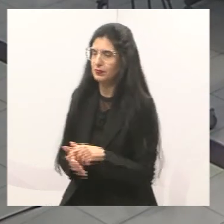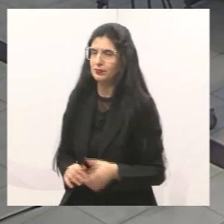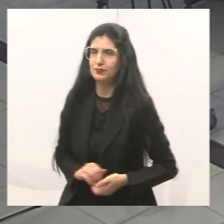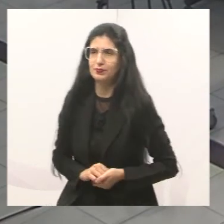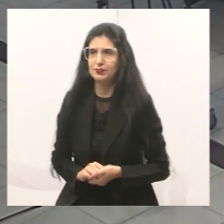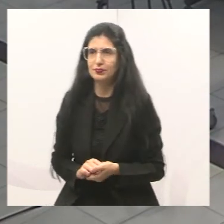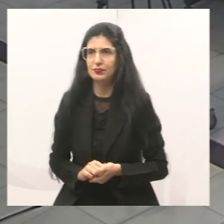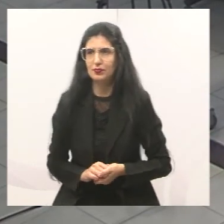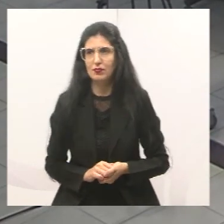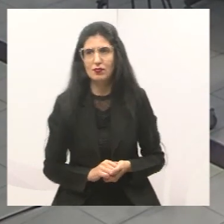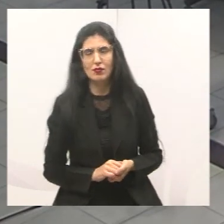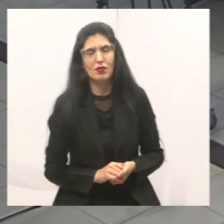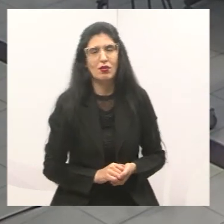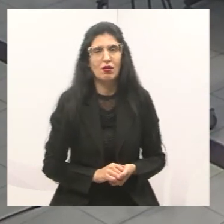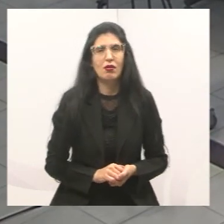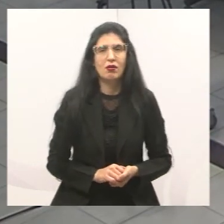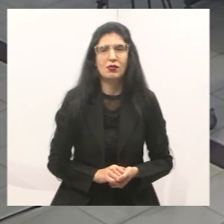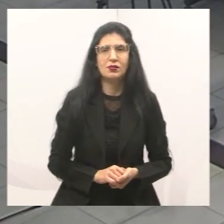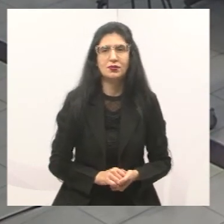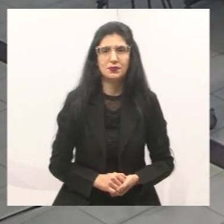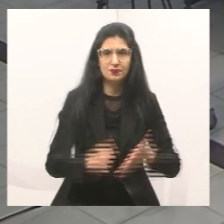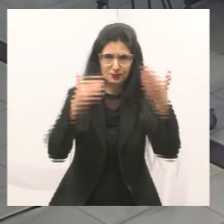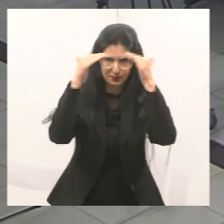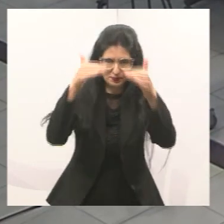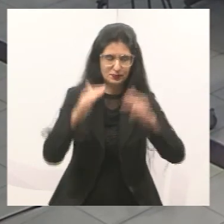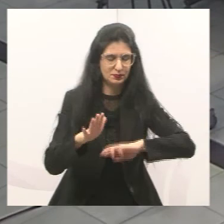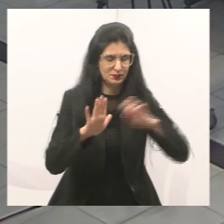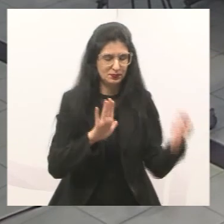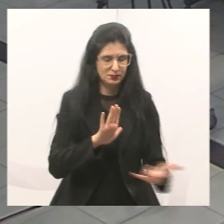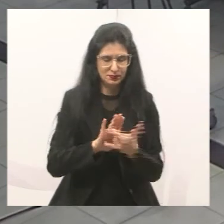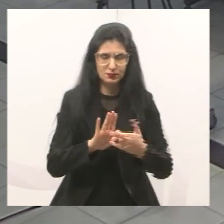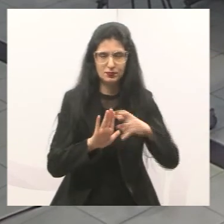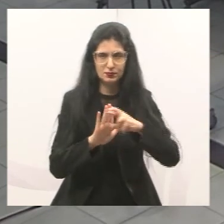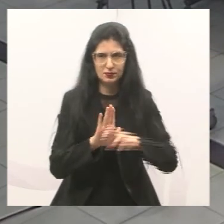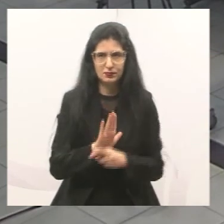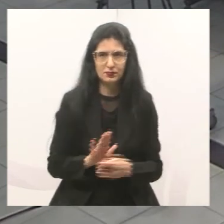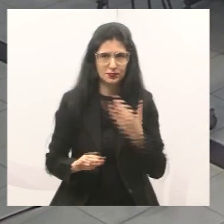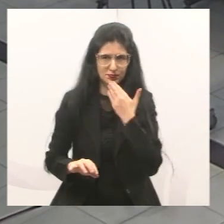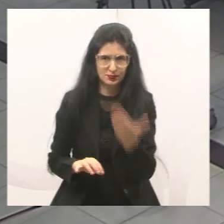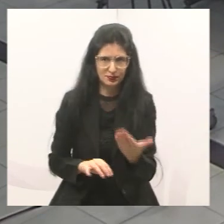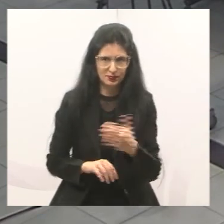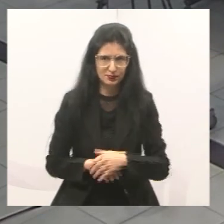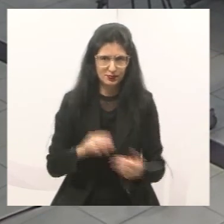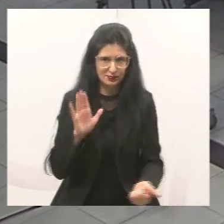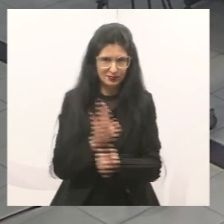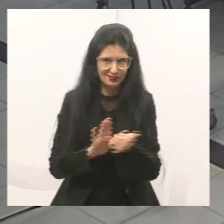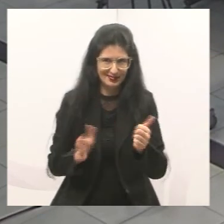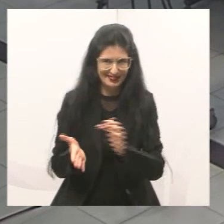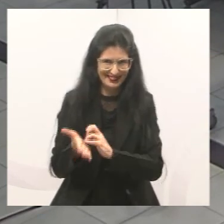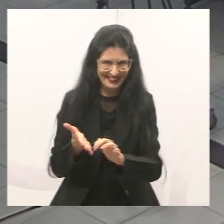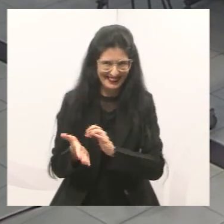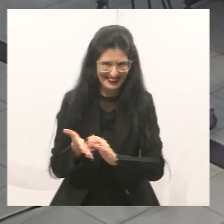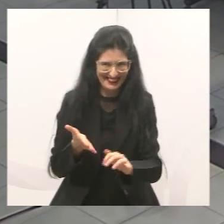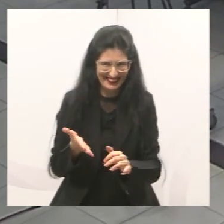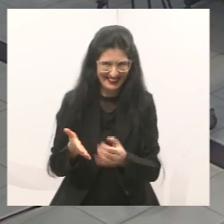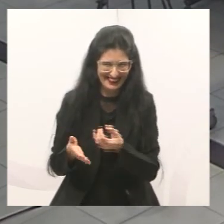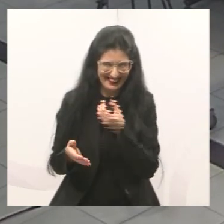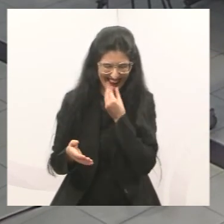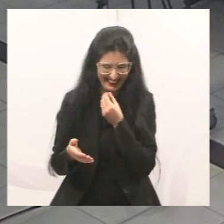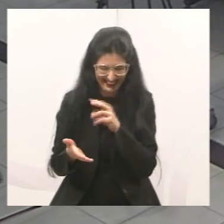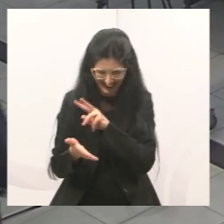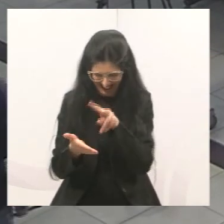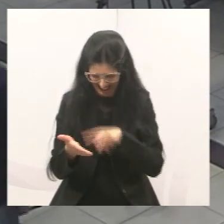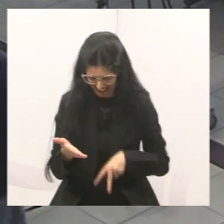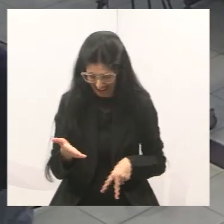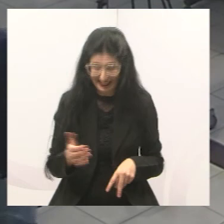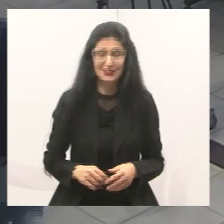Os pedidos de informações foram apreciados na forma regimental. Solicito ao primeiro secretário que faça a leitura